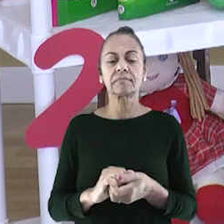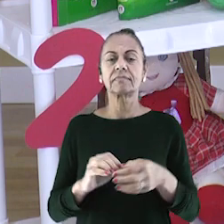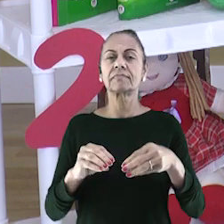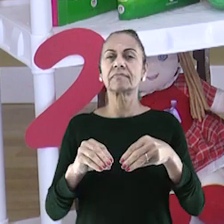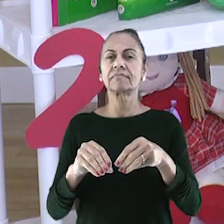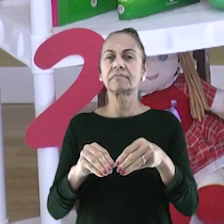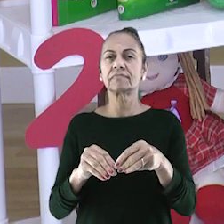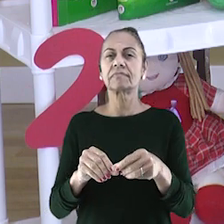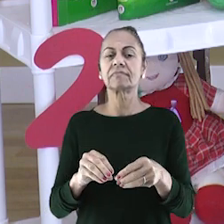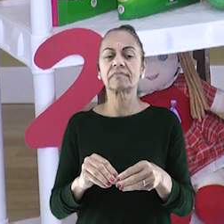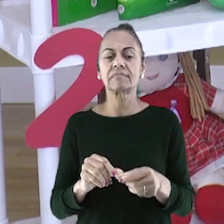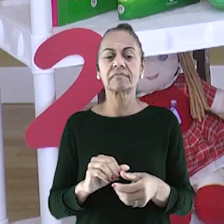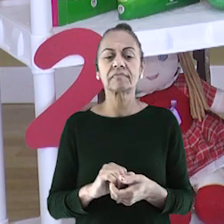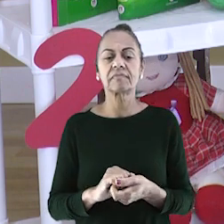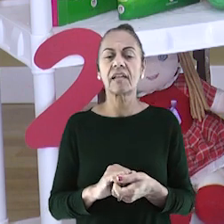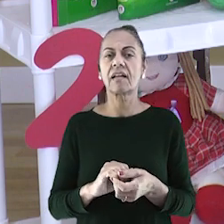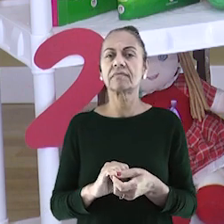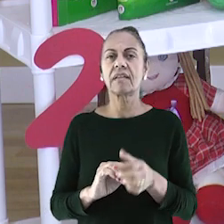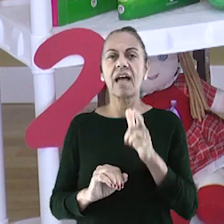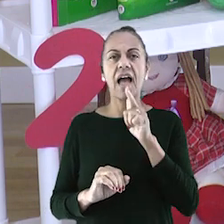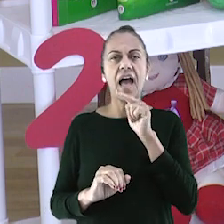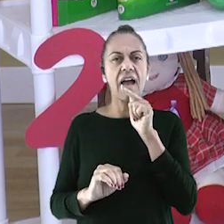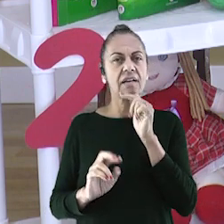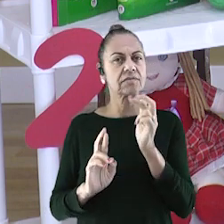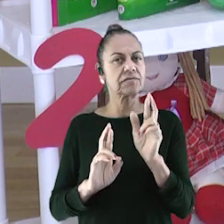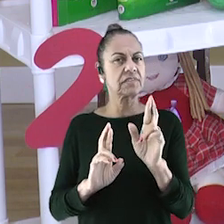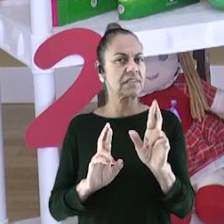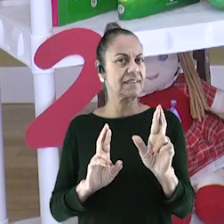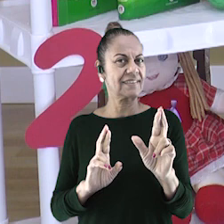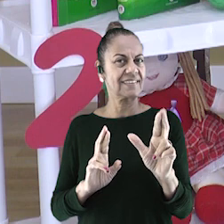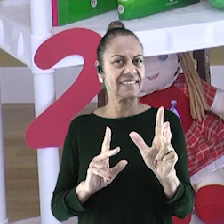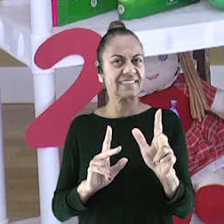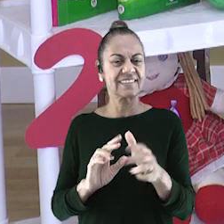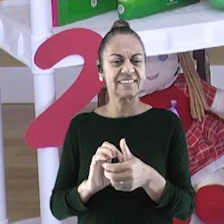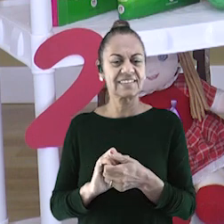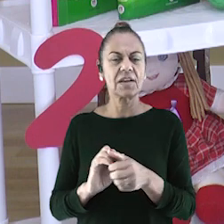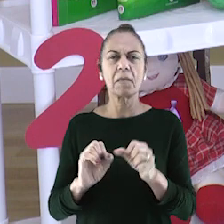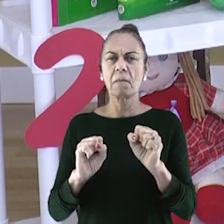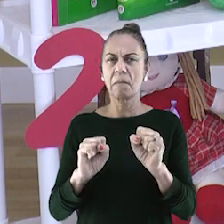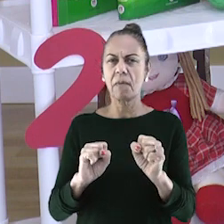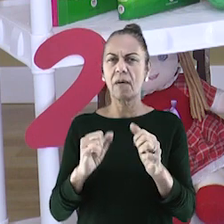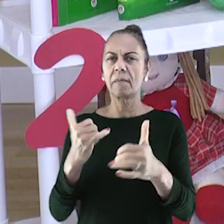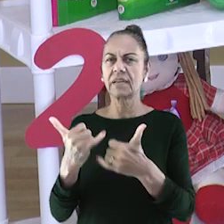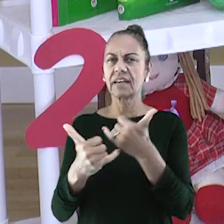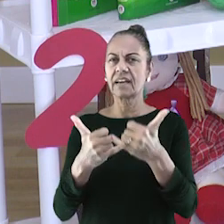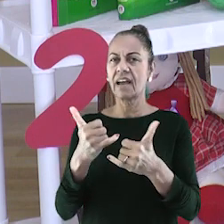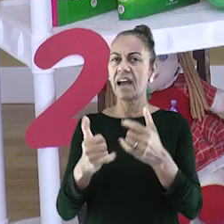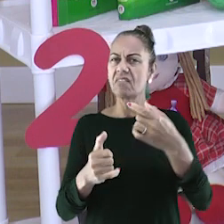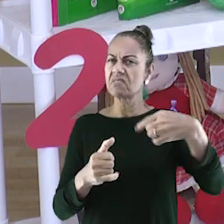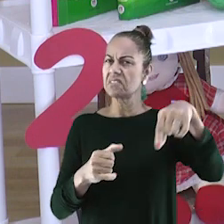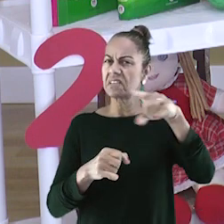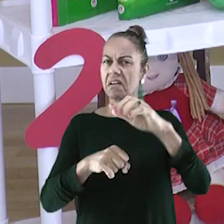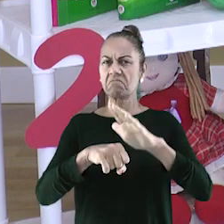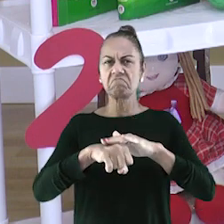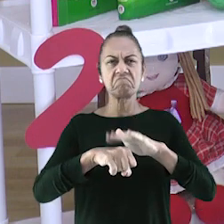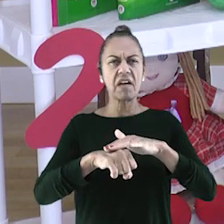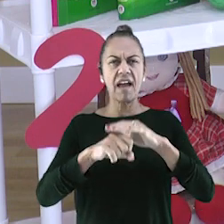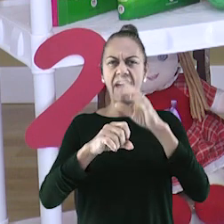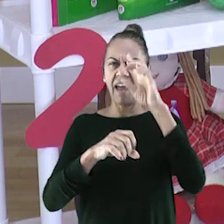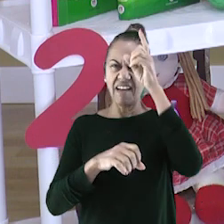de pouquinho em pouquinho. Então você pode pegar a terra, sentir a textura dela, veja como ela é diferente da